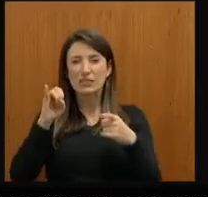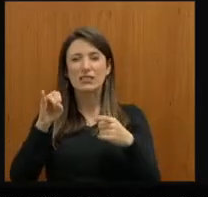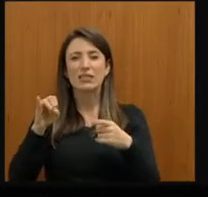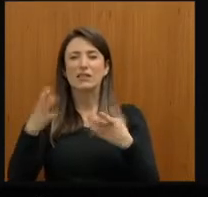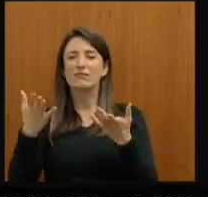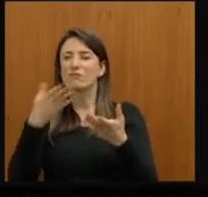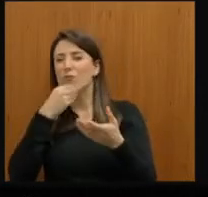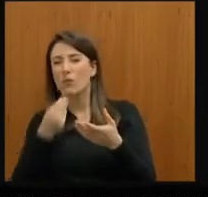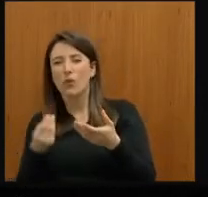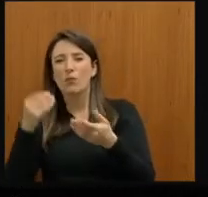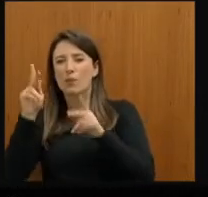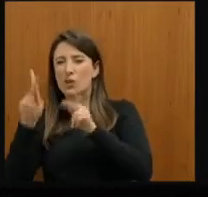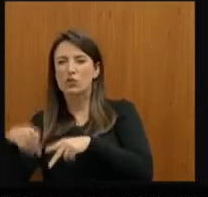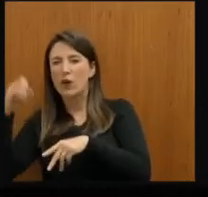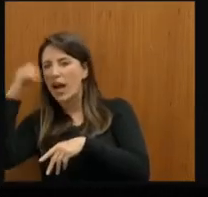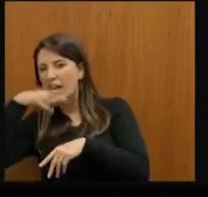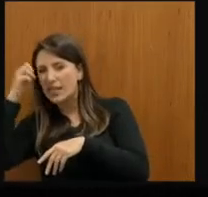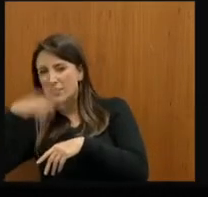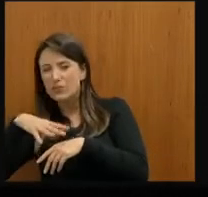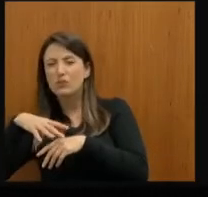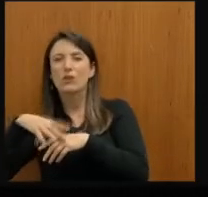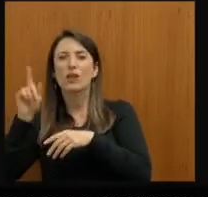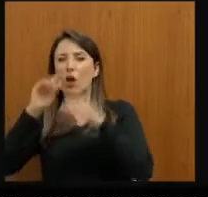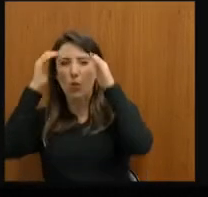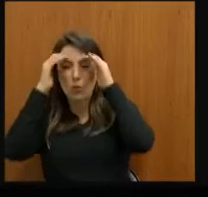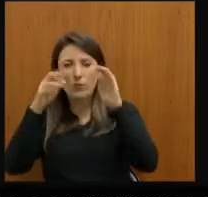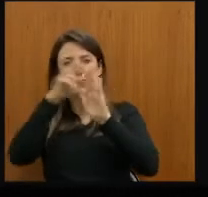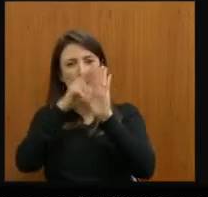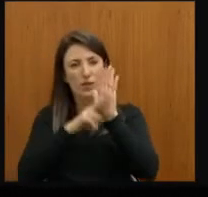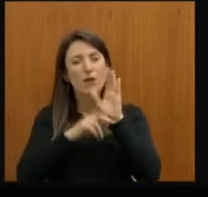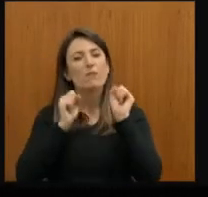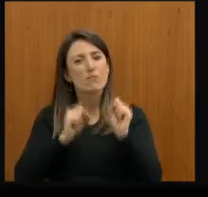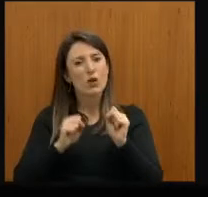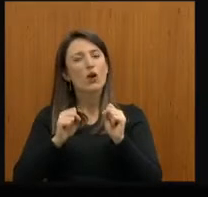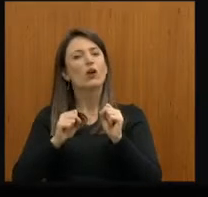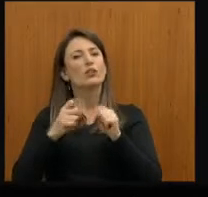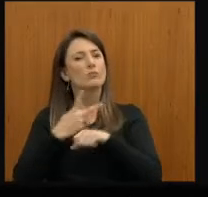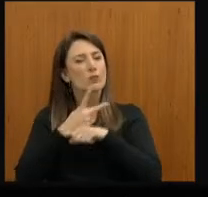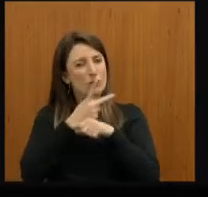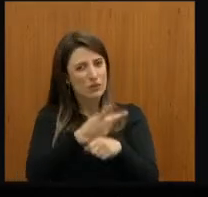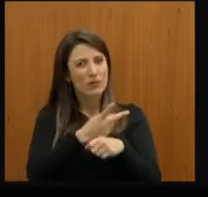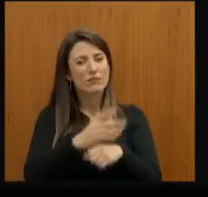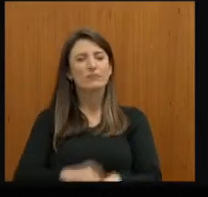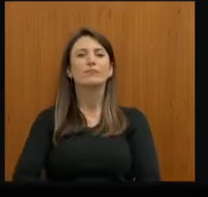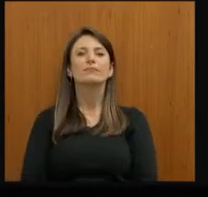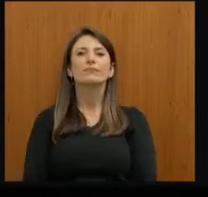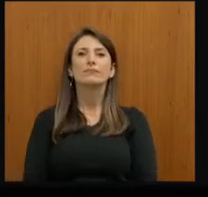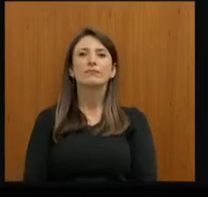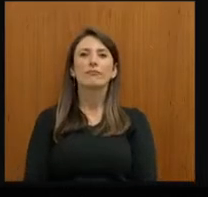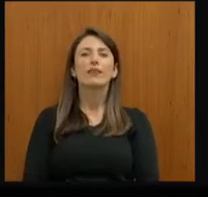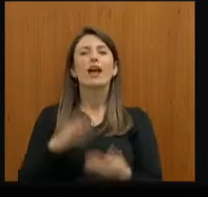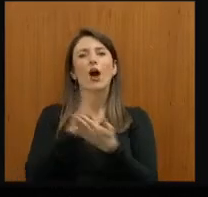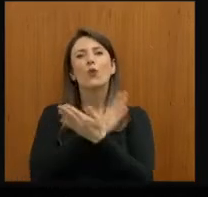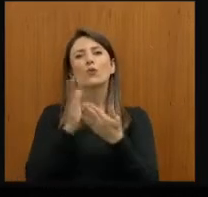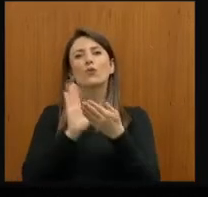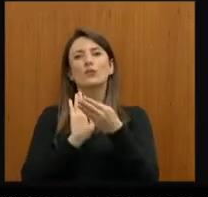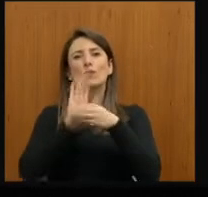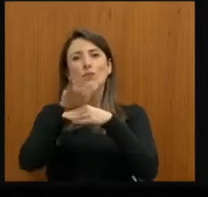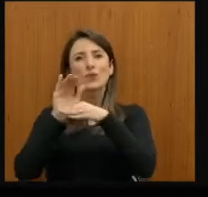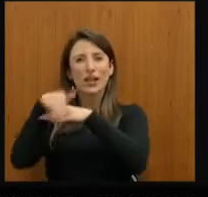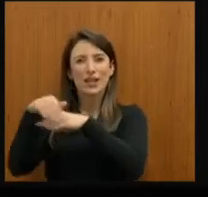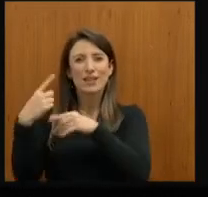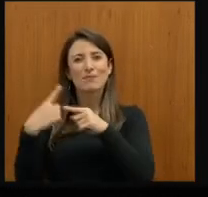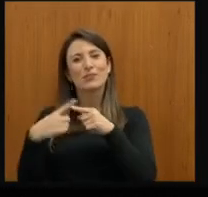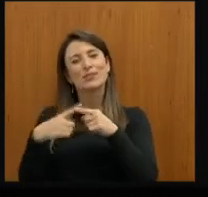pode passar o slide por favor e eu vou pular um saques nem por conta do